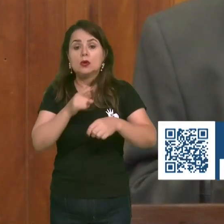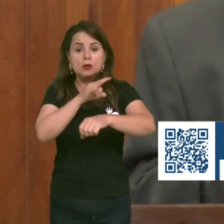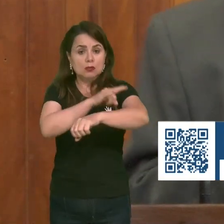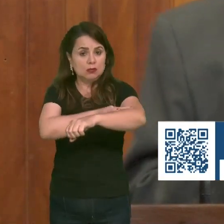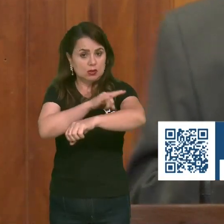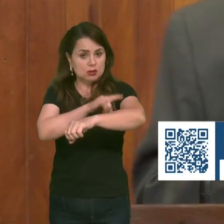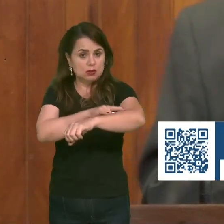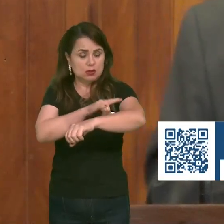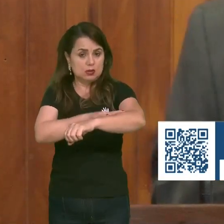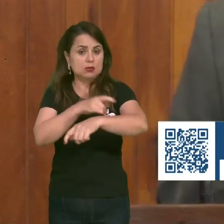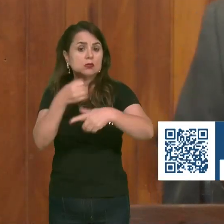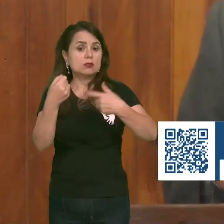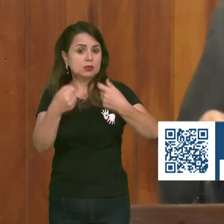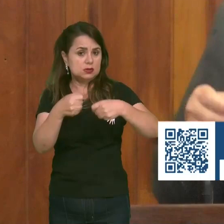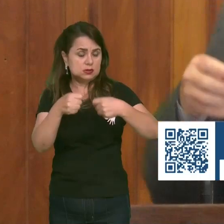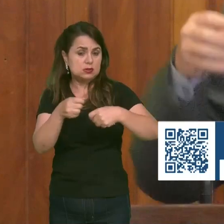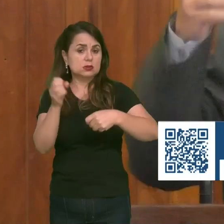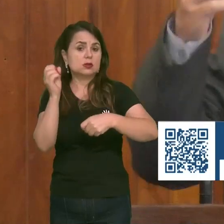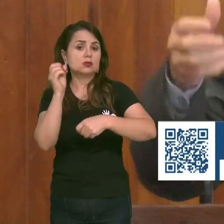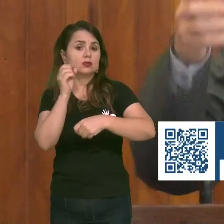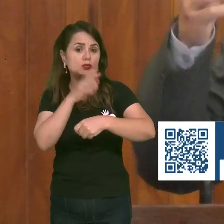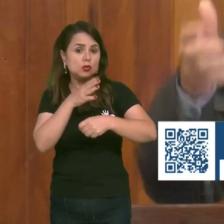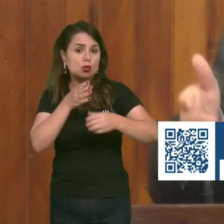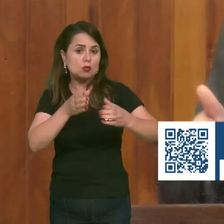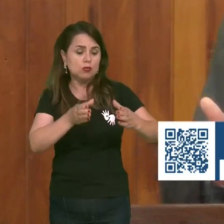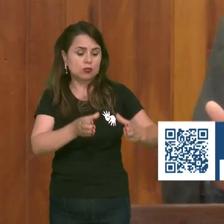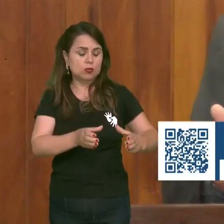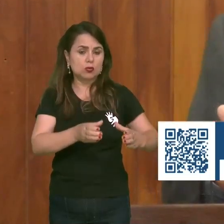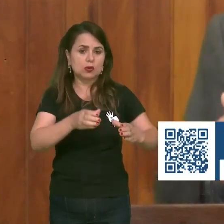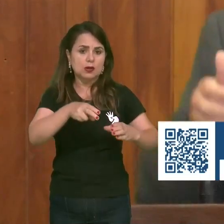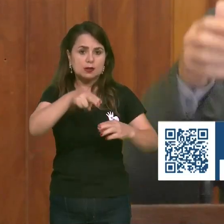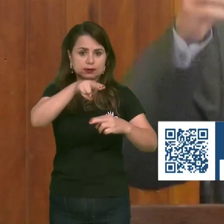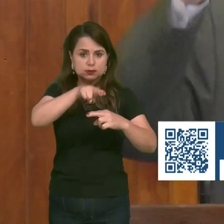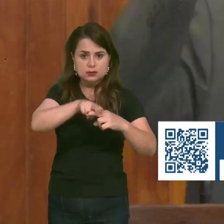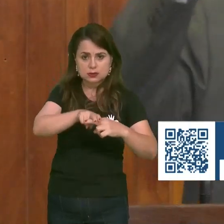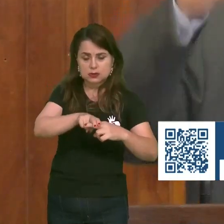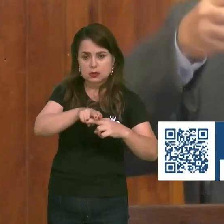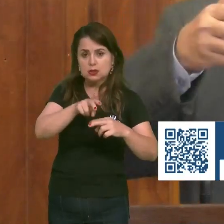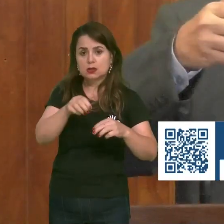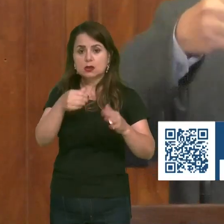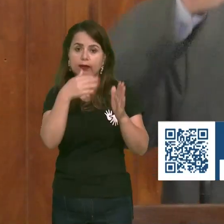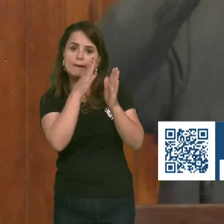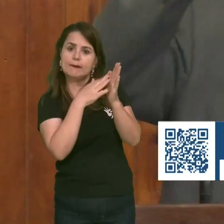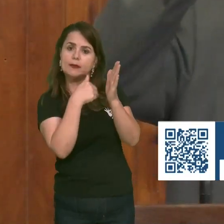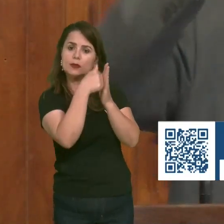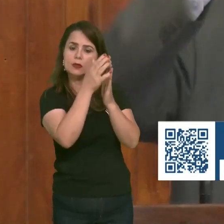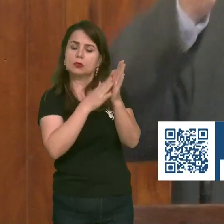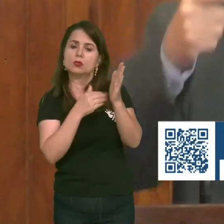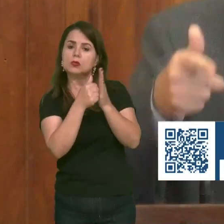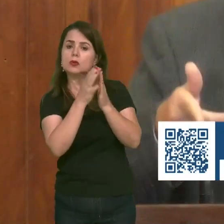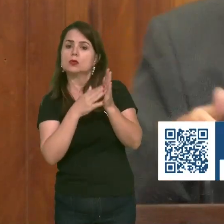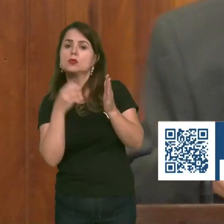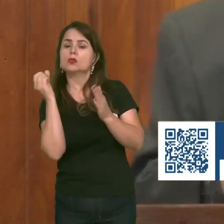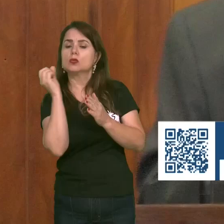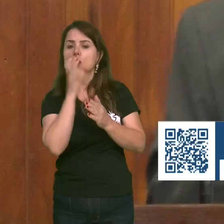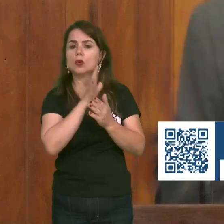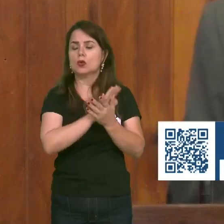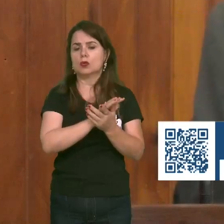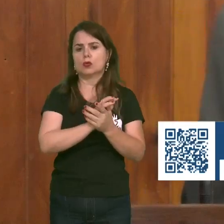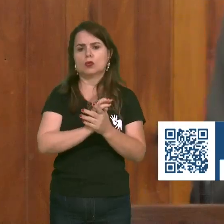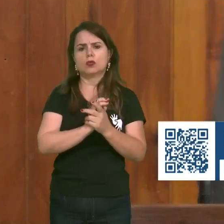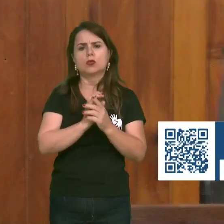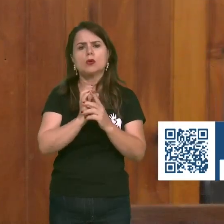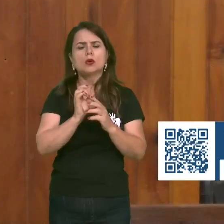banheiros necessitam de novos vasos sanitários pinturas novos revestimentos